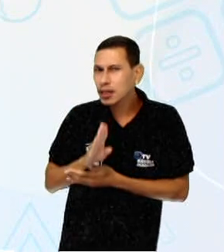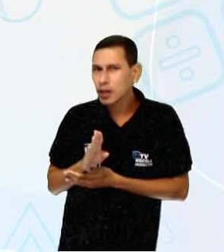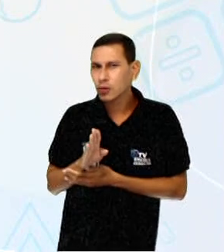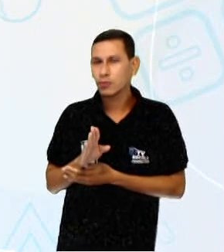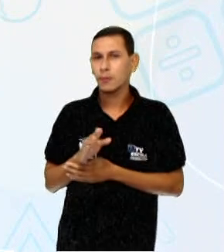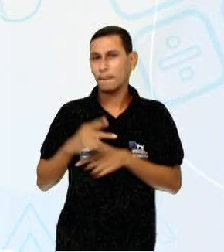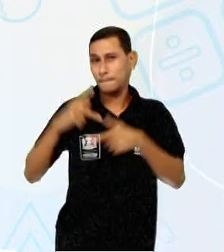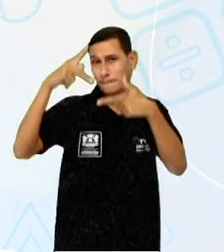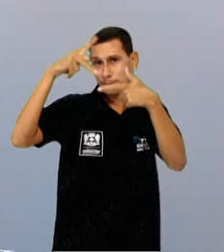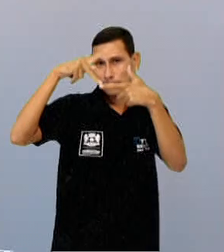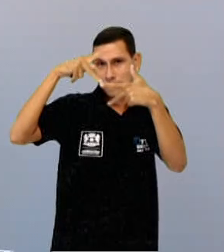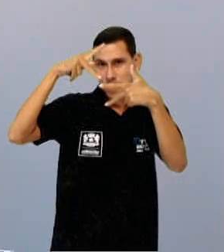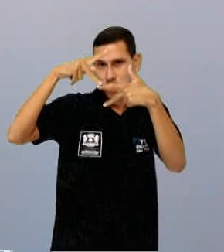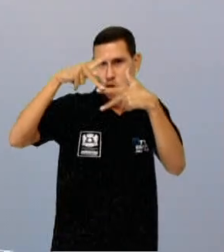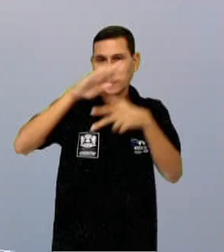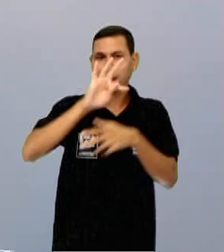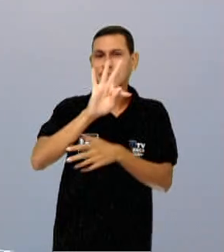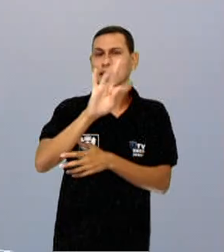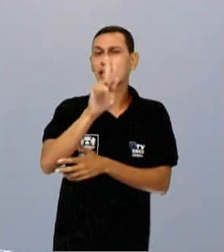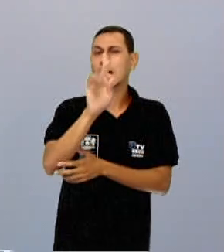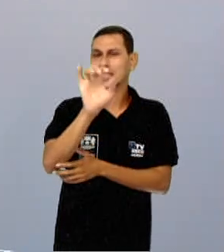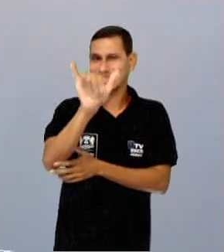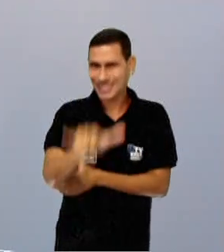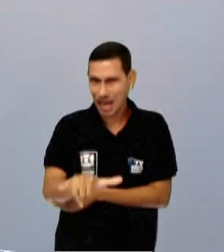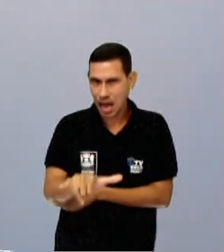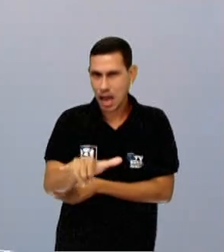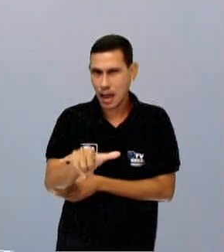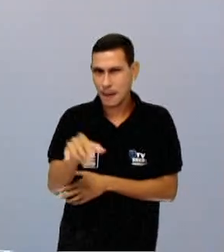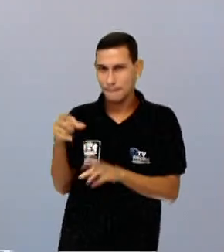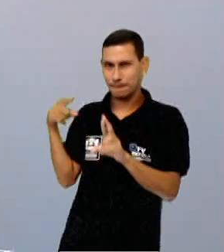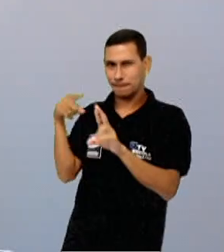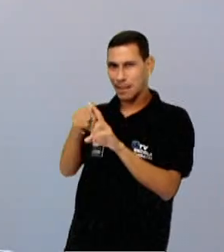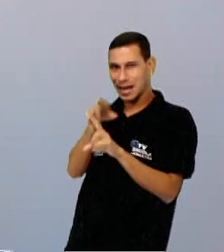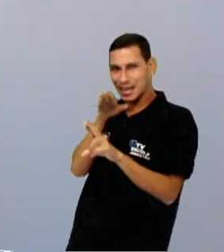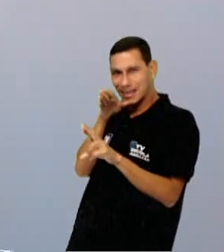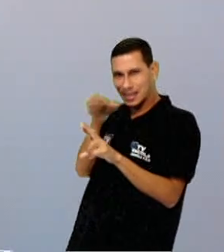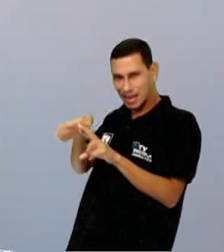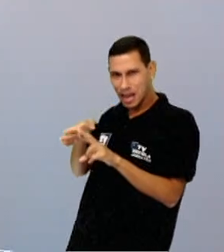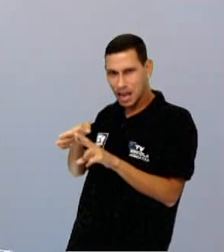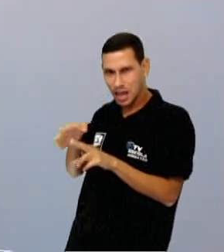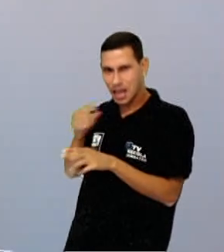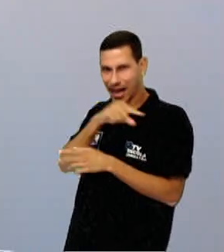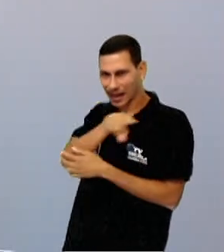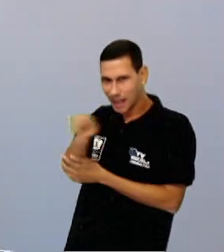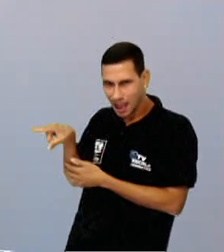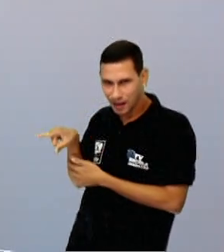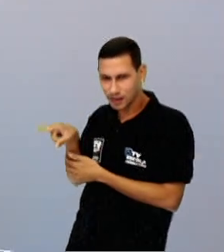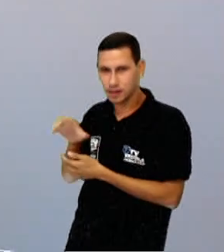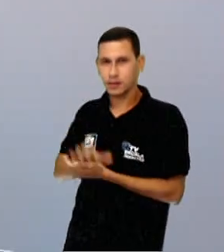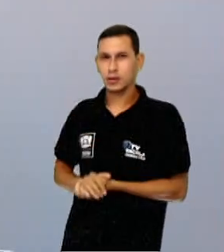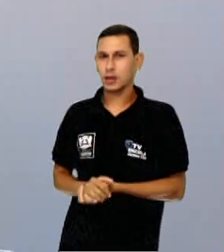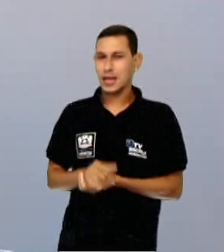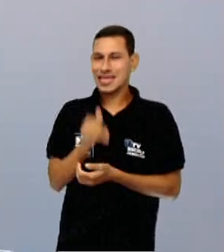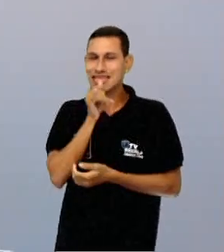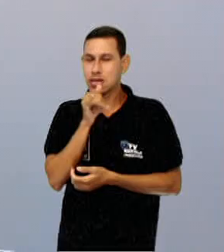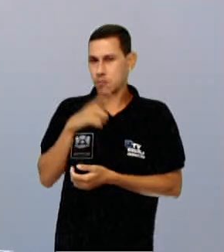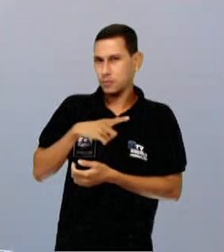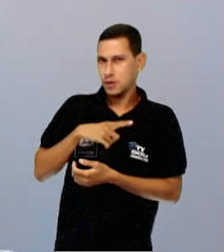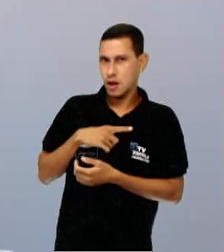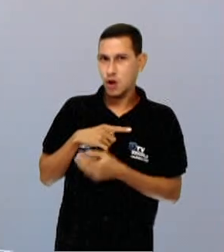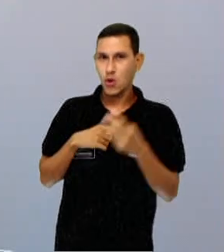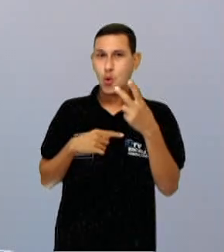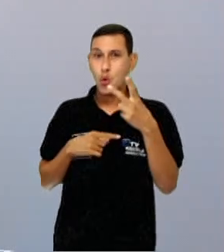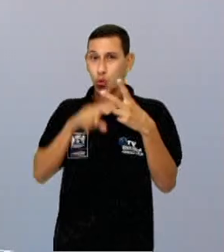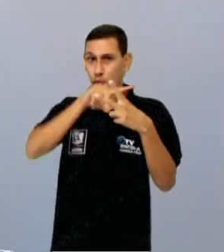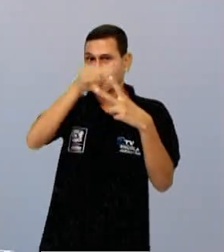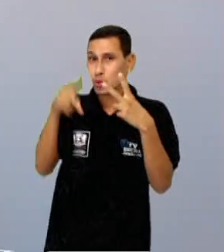usei eu tô falando deles de your from Brazil Ou seja eu tenho duas